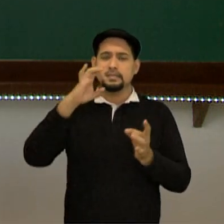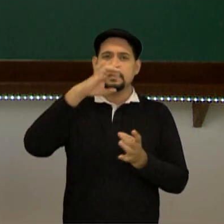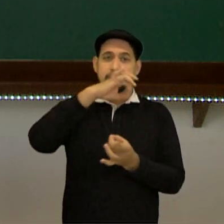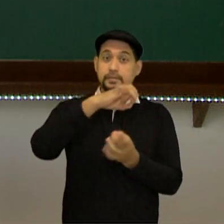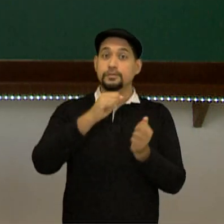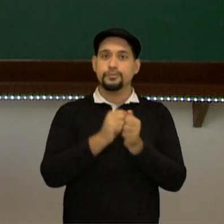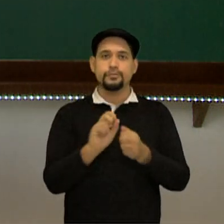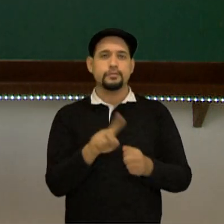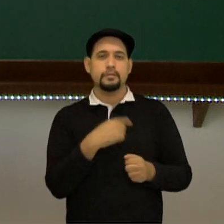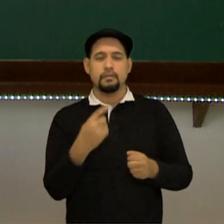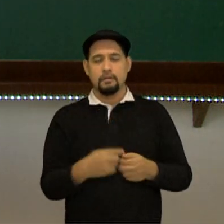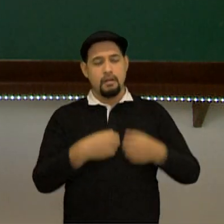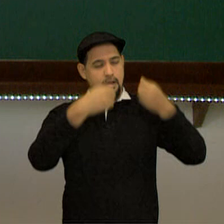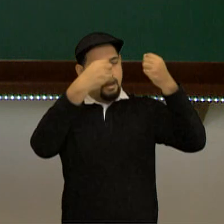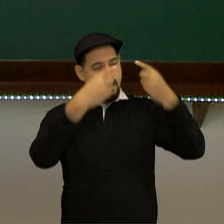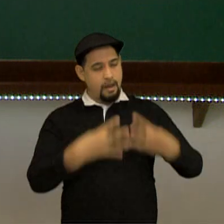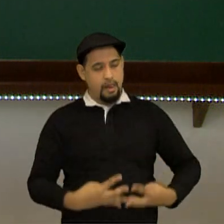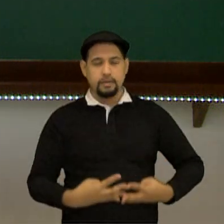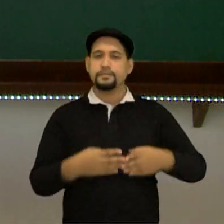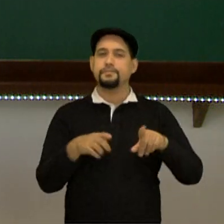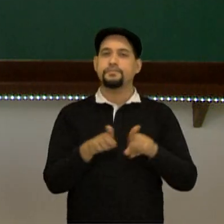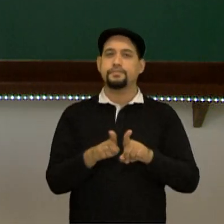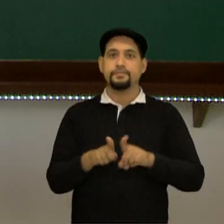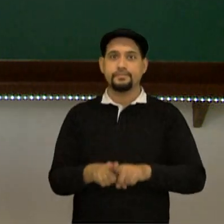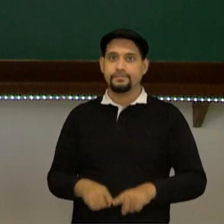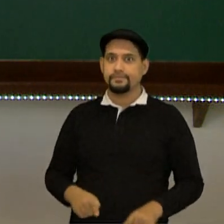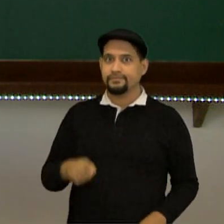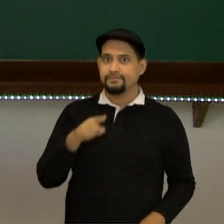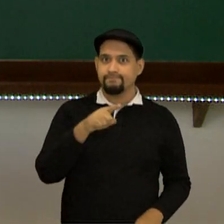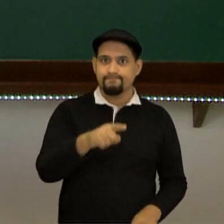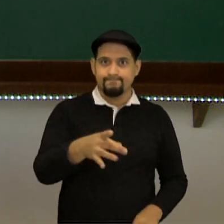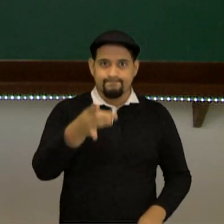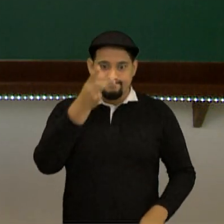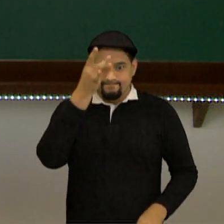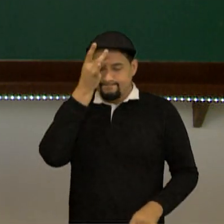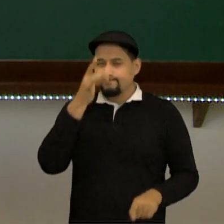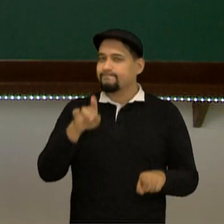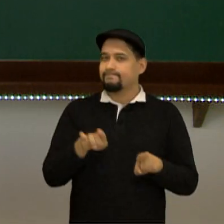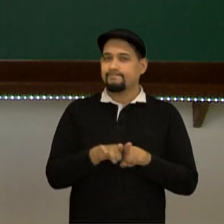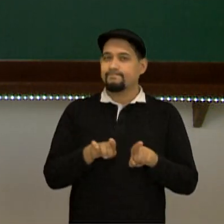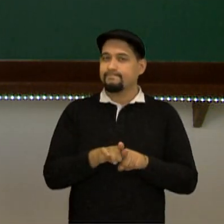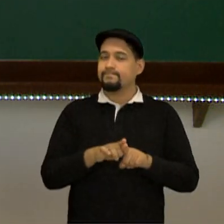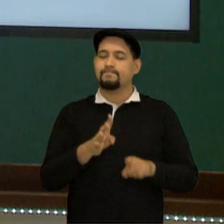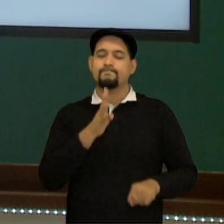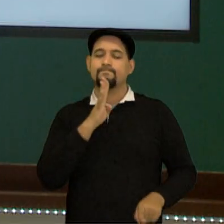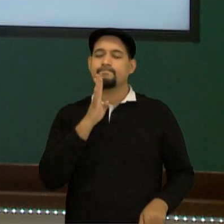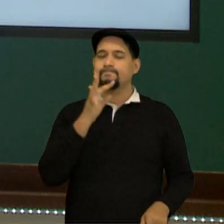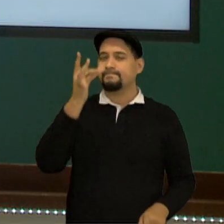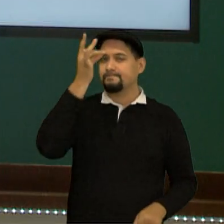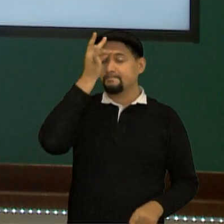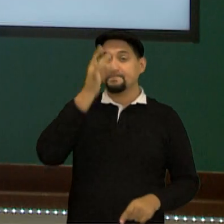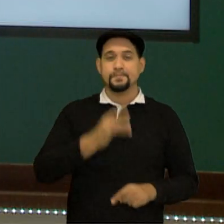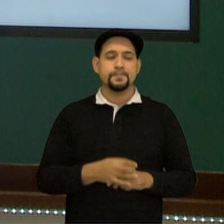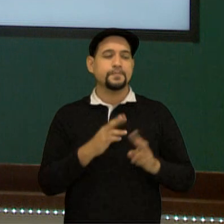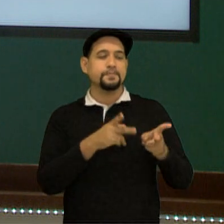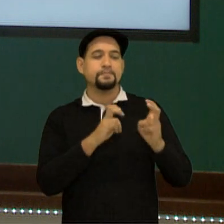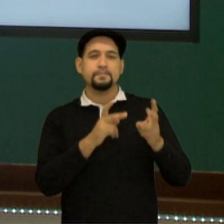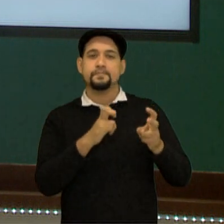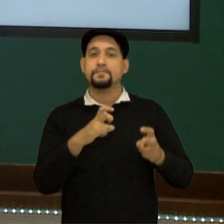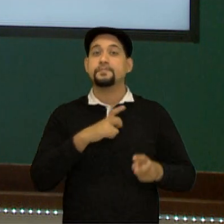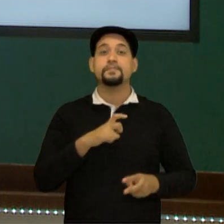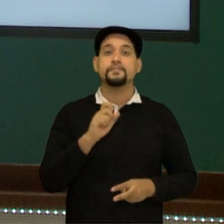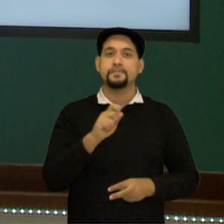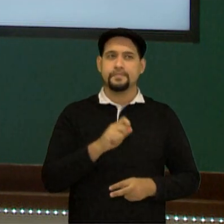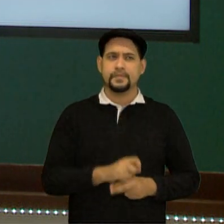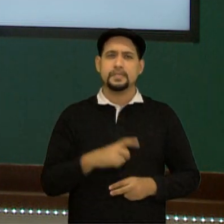para nós classificá-la e você fixar ainda mais este conhecimento. Observe, nós temos